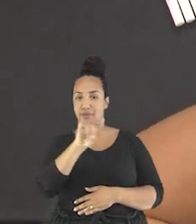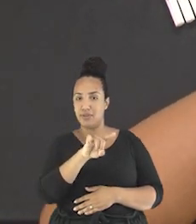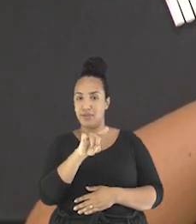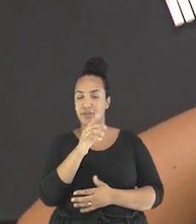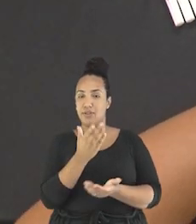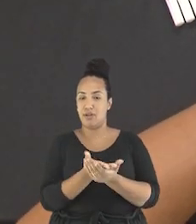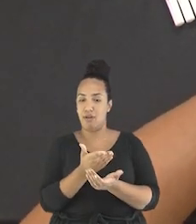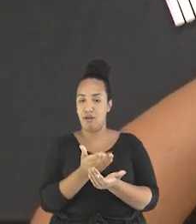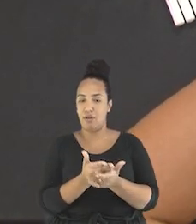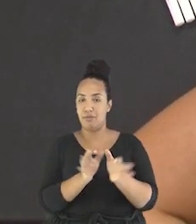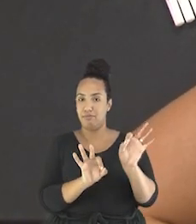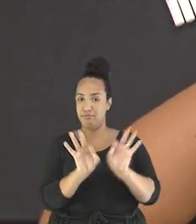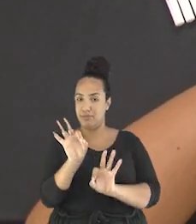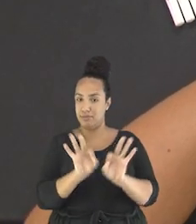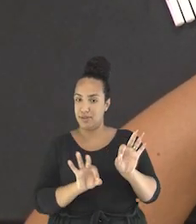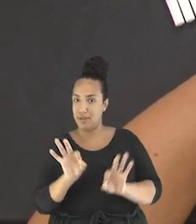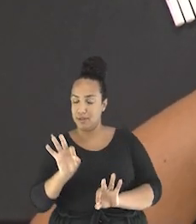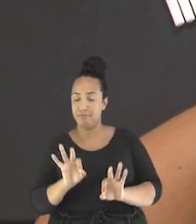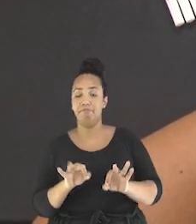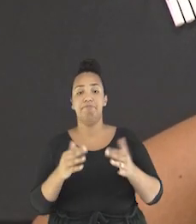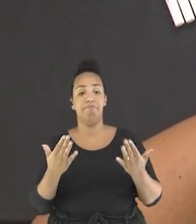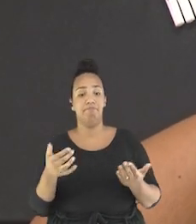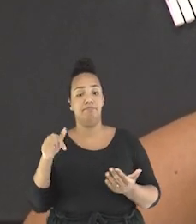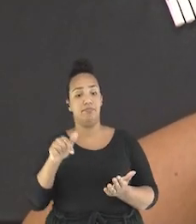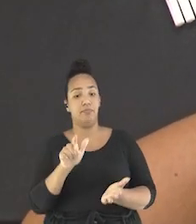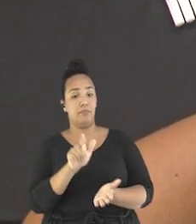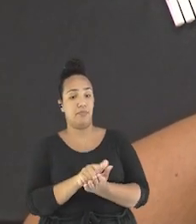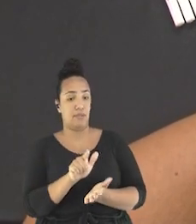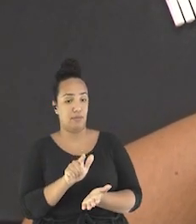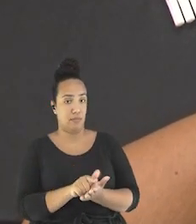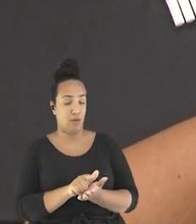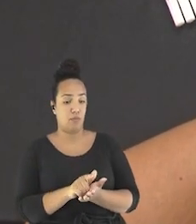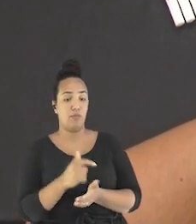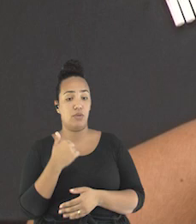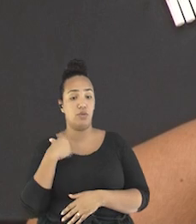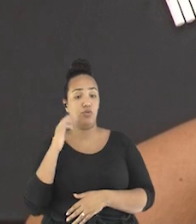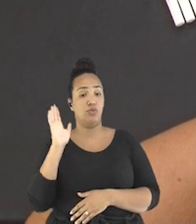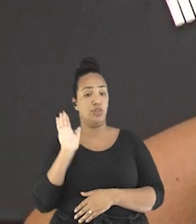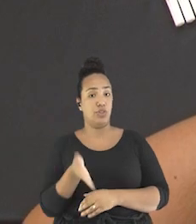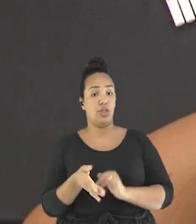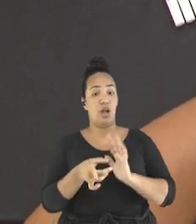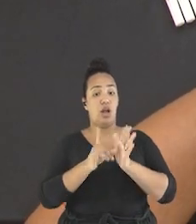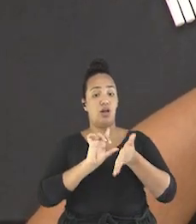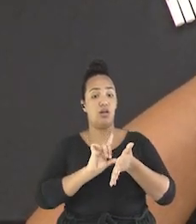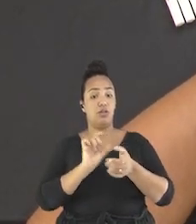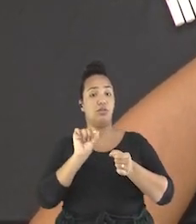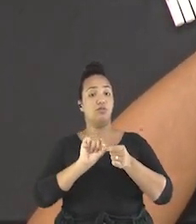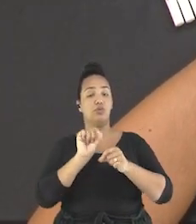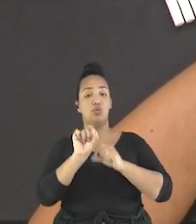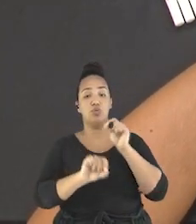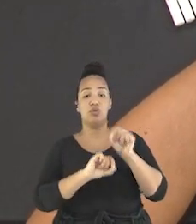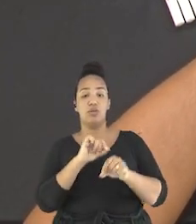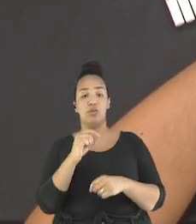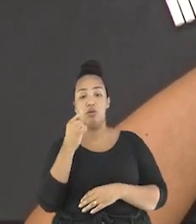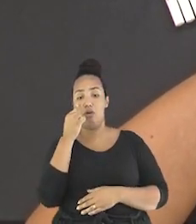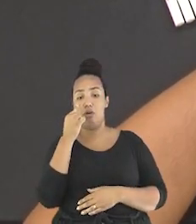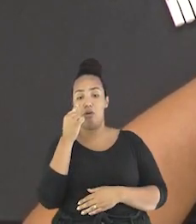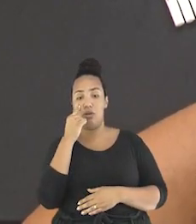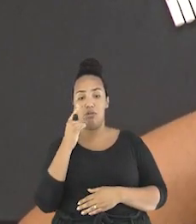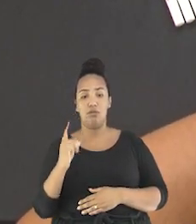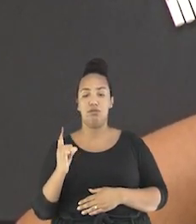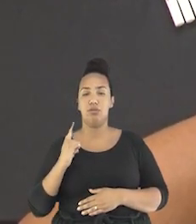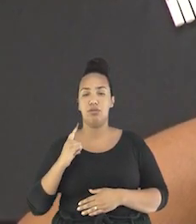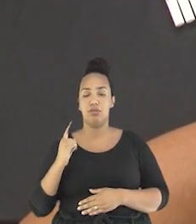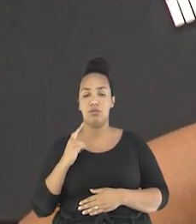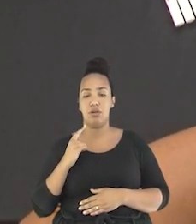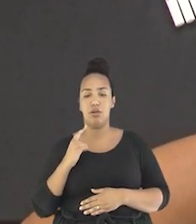aqui que eu pedi para vocês no início lá dos materiais. Com esse papel preto, eu já fiz aqui antes para vocês verem,